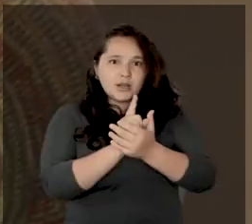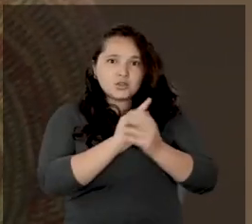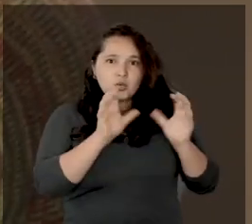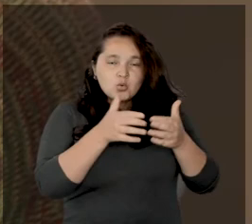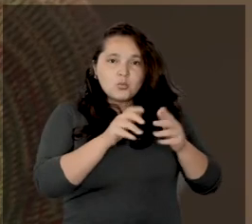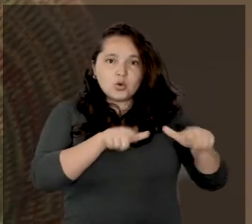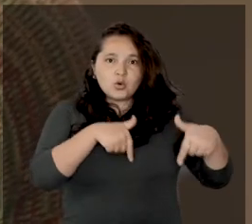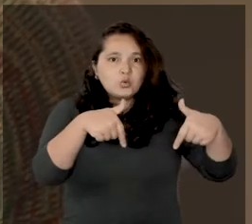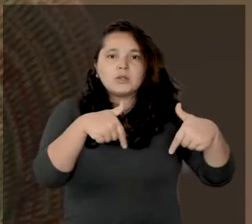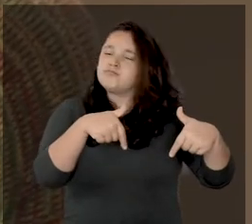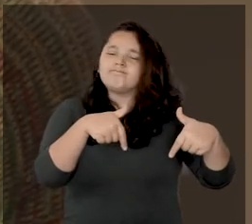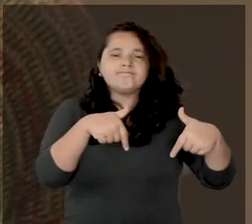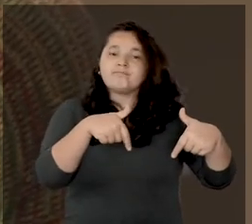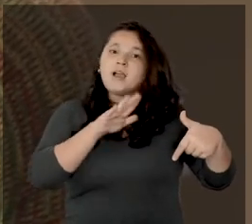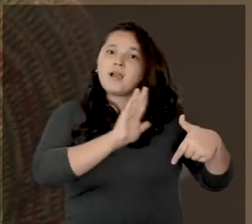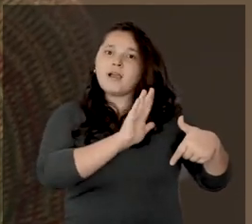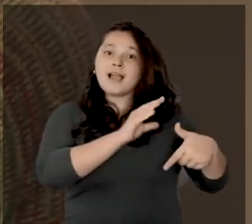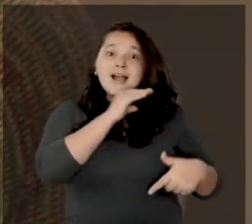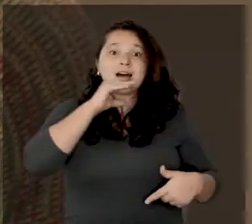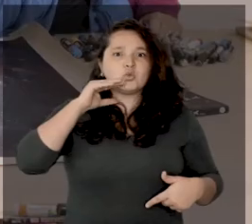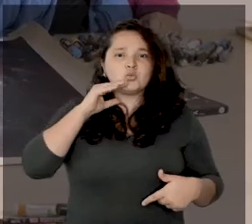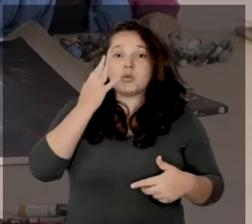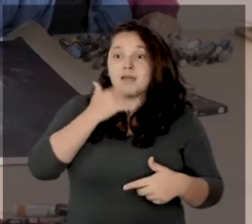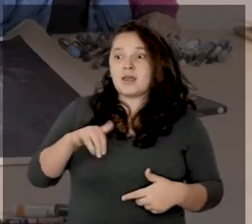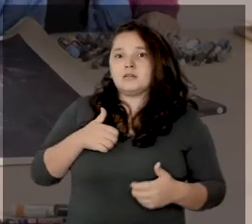fui buscar uma forma de fazer parte dessa luta, né?